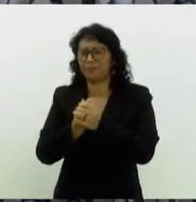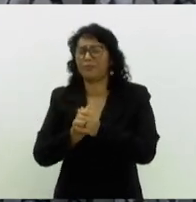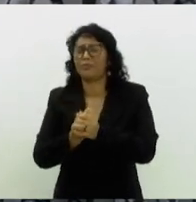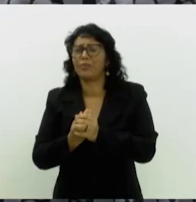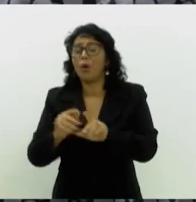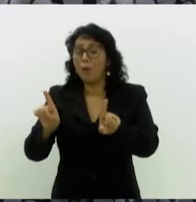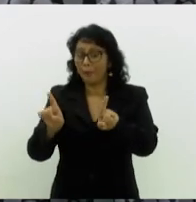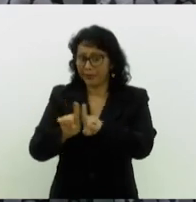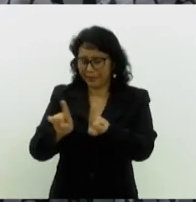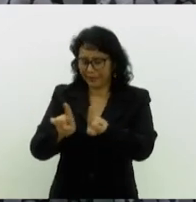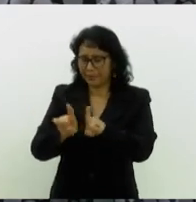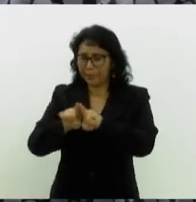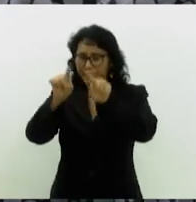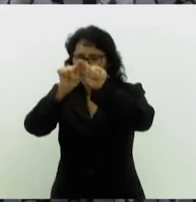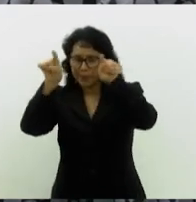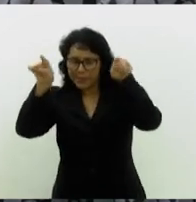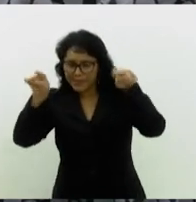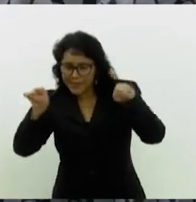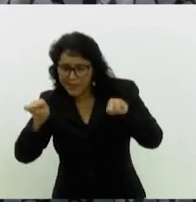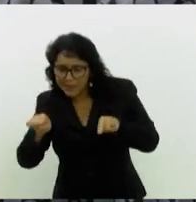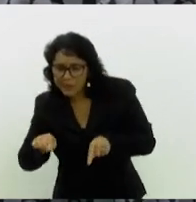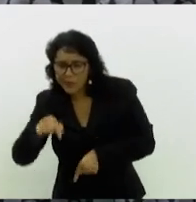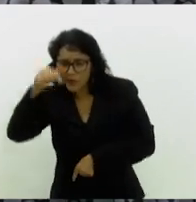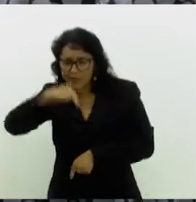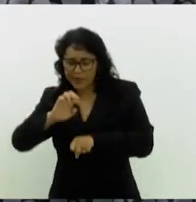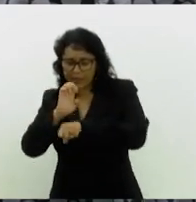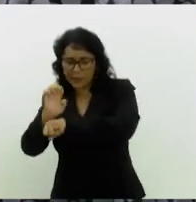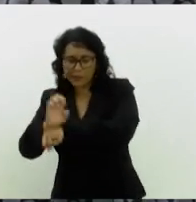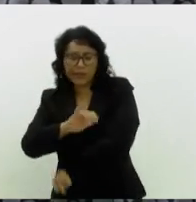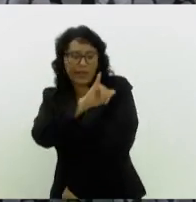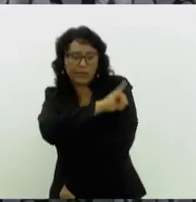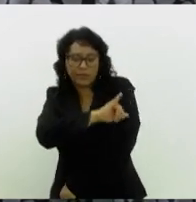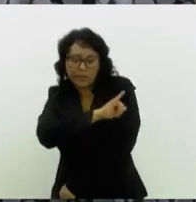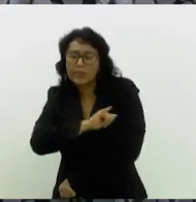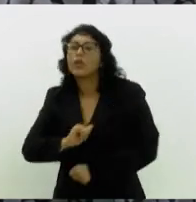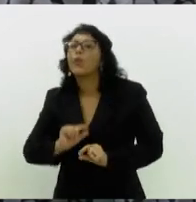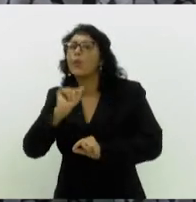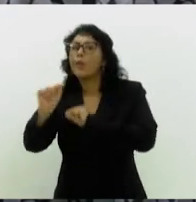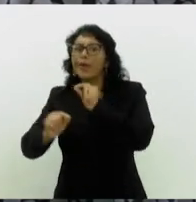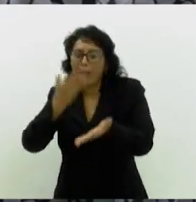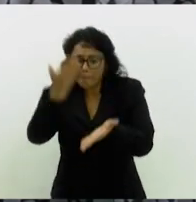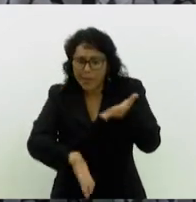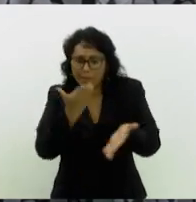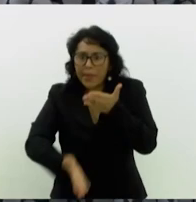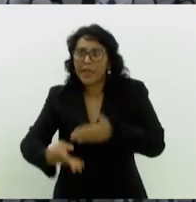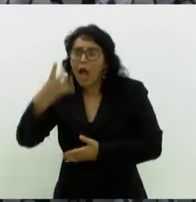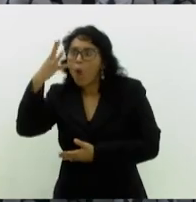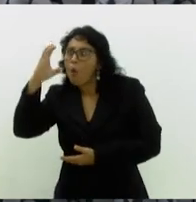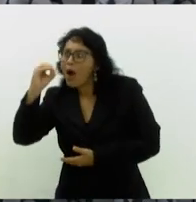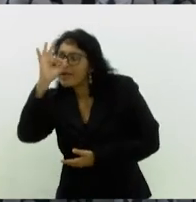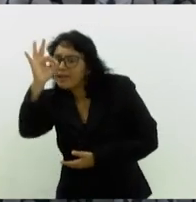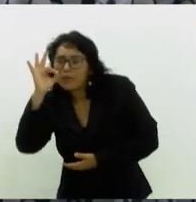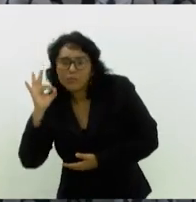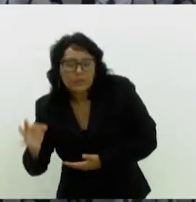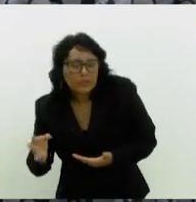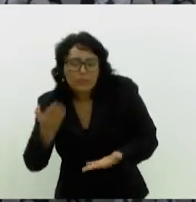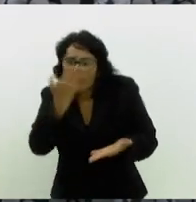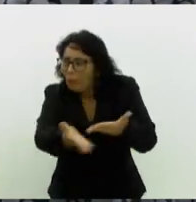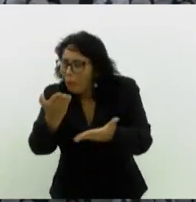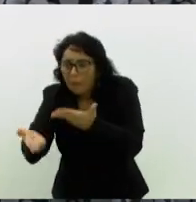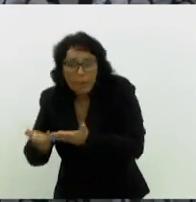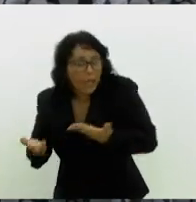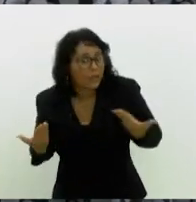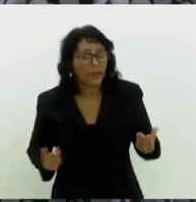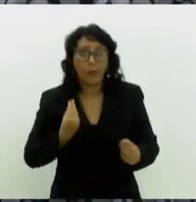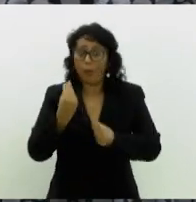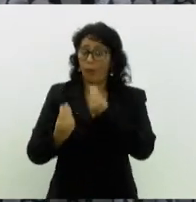servidores do Estado do Rio de Janeiro já acumulavam mais de 40% de perdas inflacionárias Isso significa que a